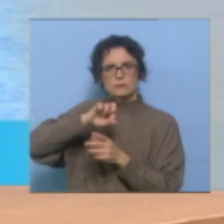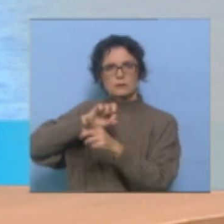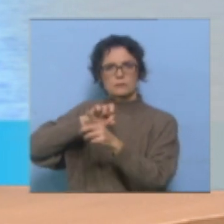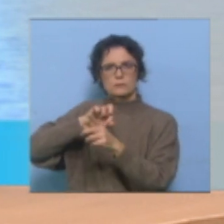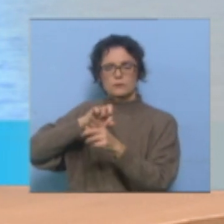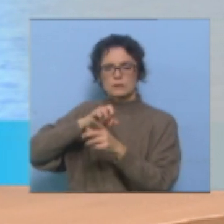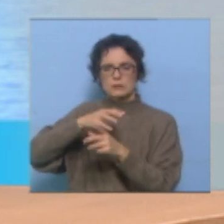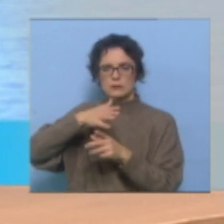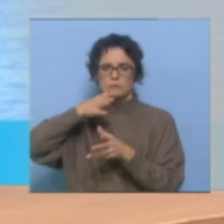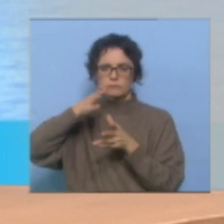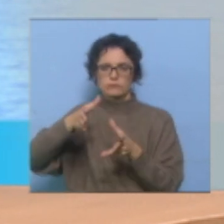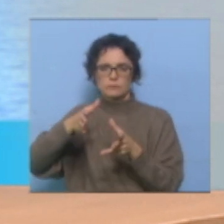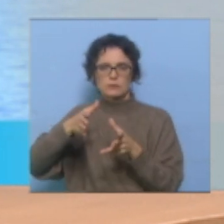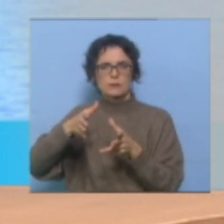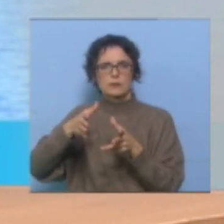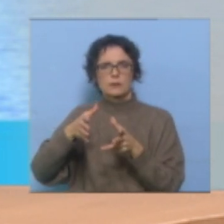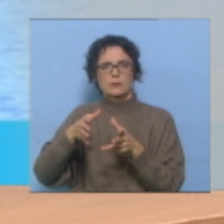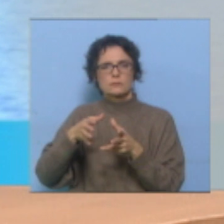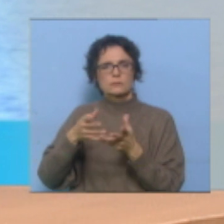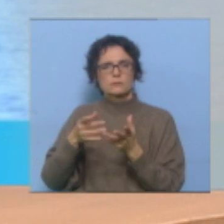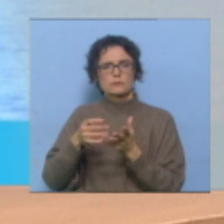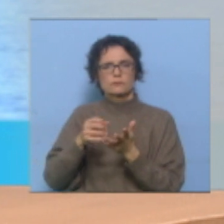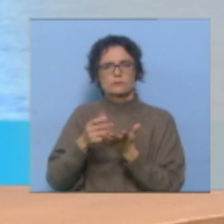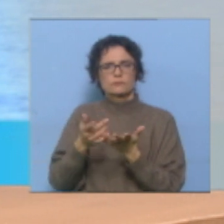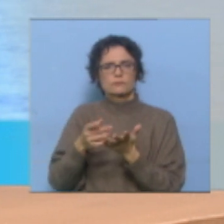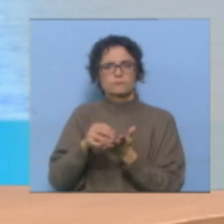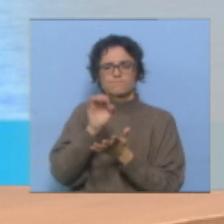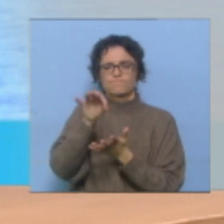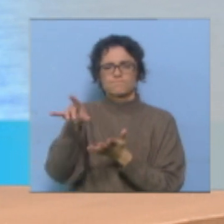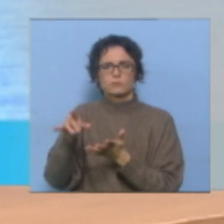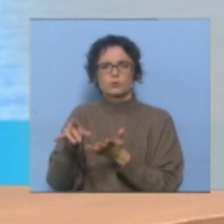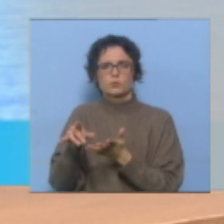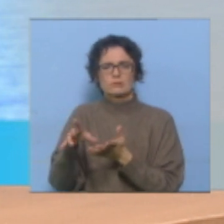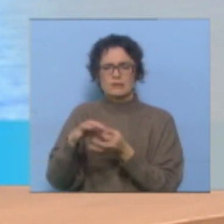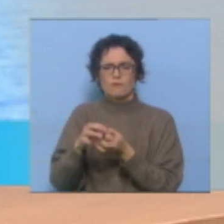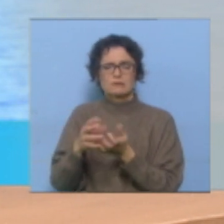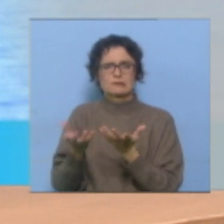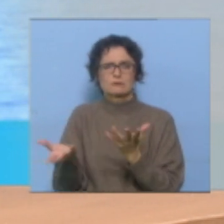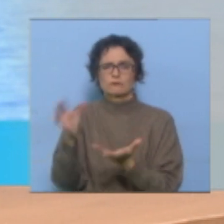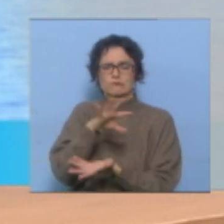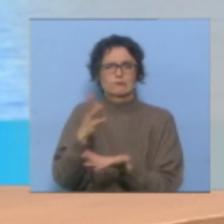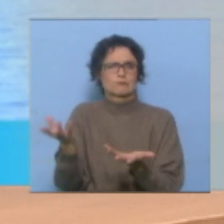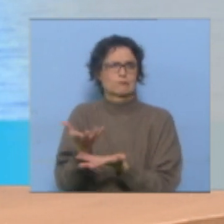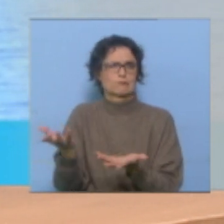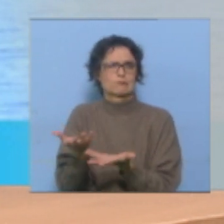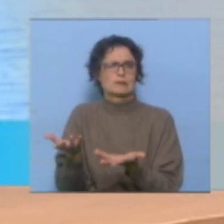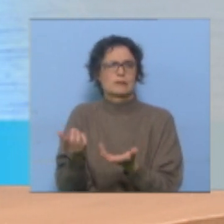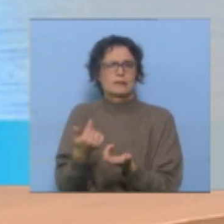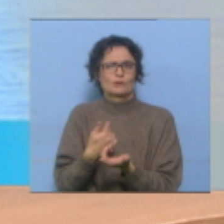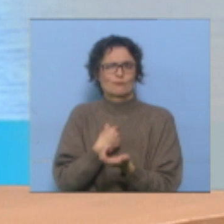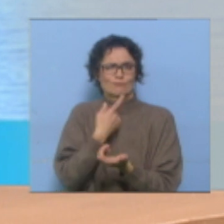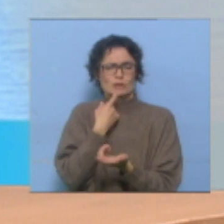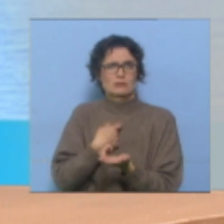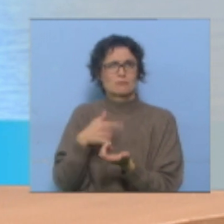questões, a sugestões que eram totalmente revolucionárias. Eu muitas vezes me questionava se estava numa